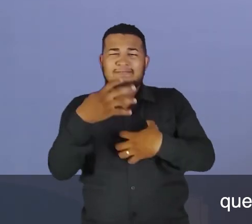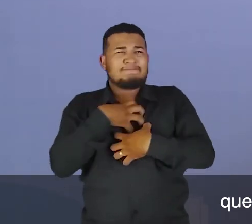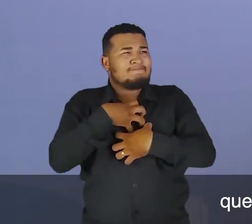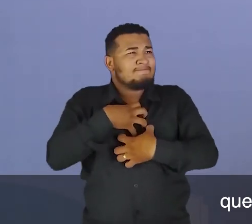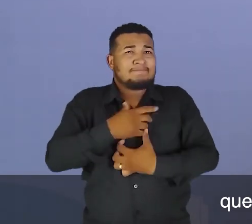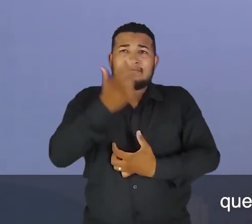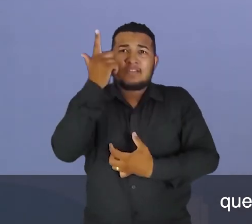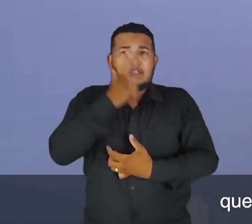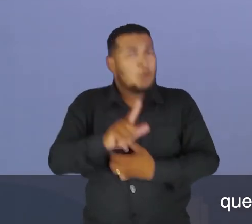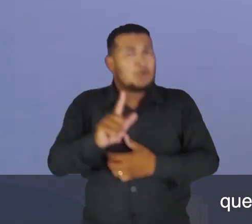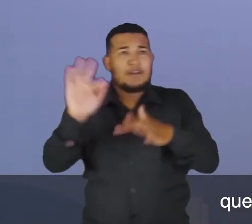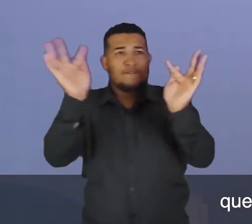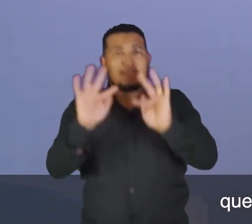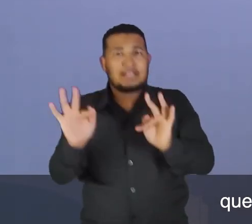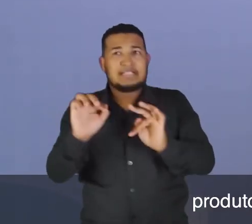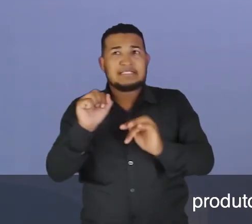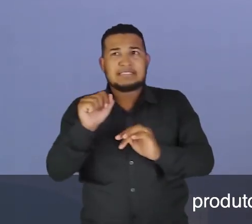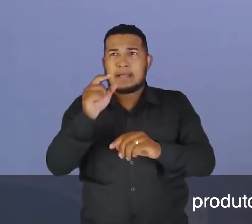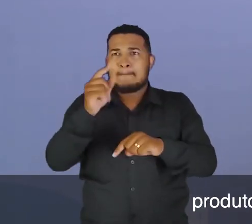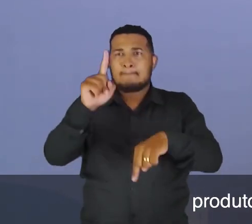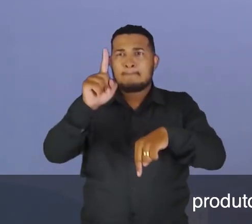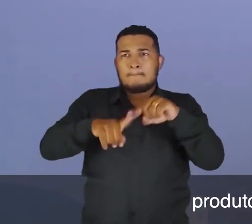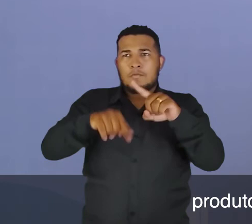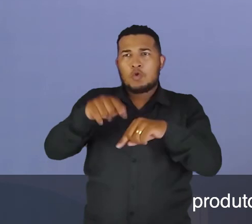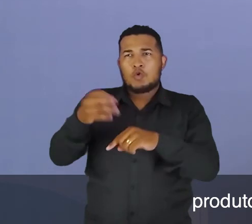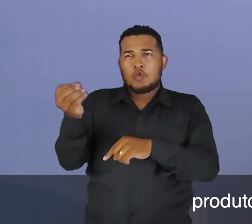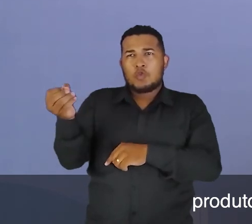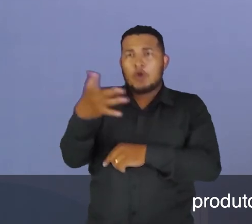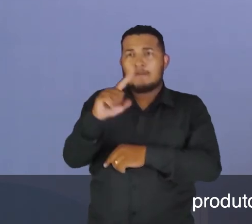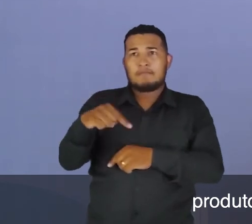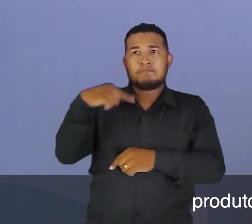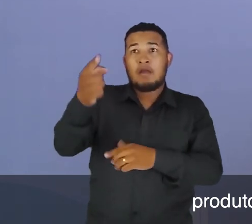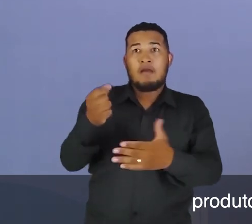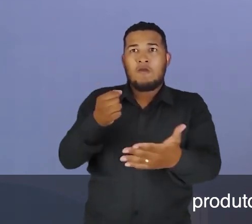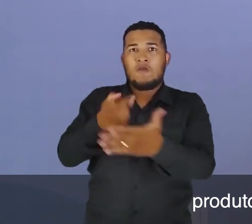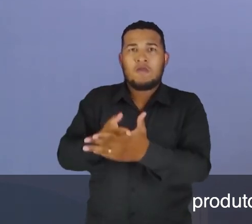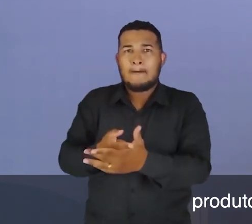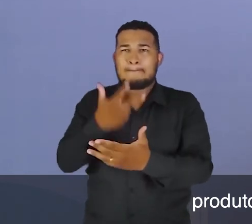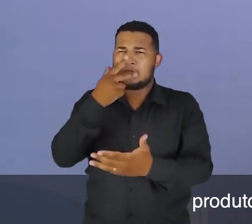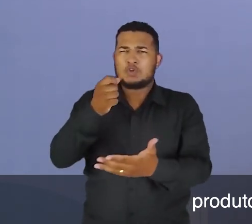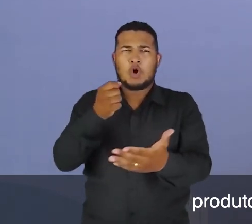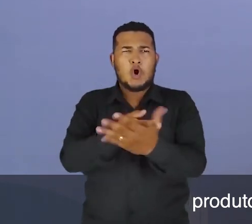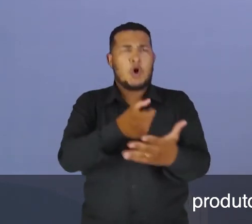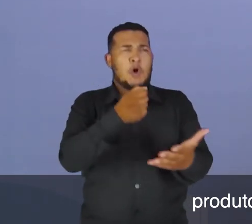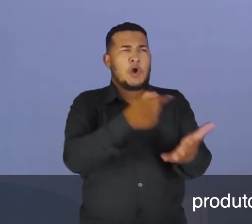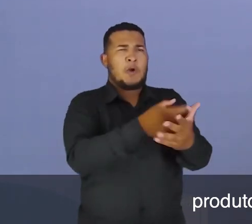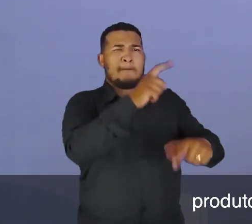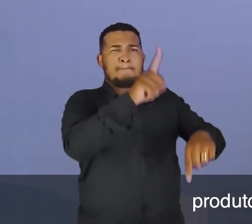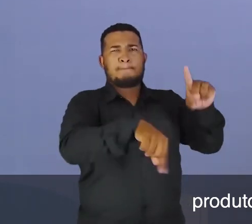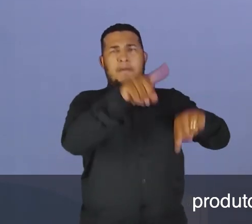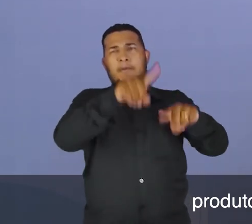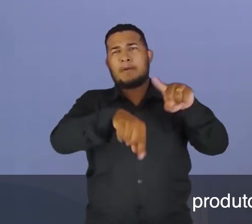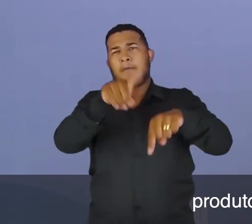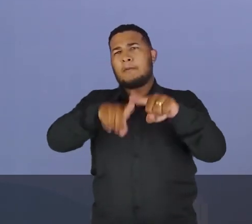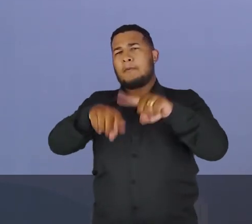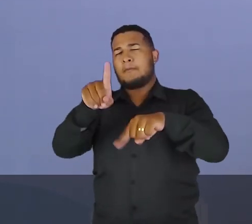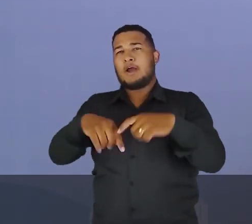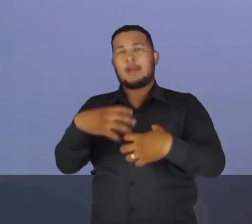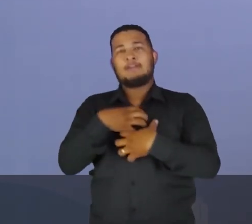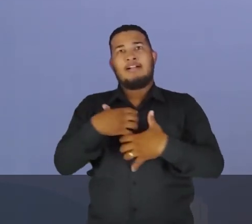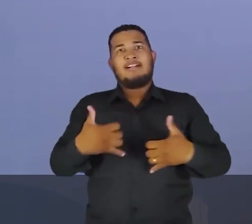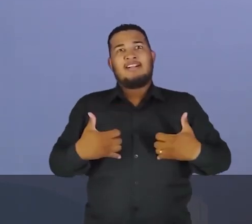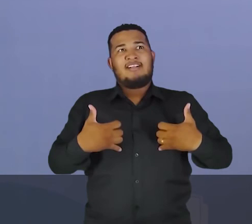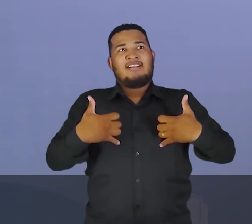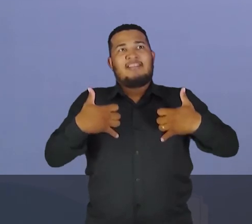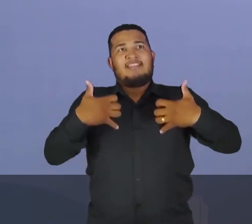felizes se você não tiver o próximo produto. Sacolas e mais sacolas, produtos e mais produtos, causando a você felicidade.